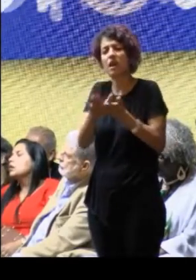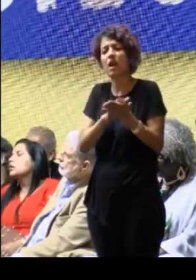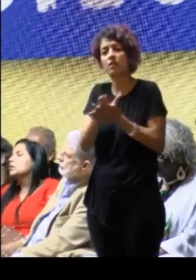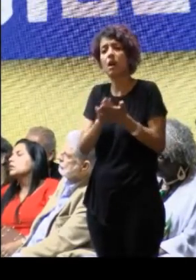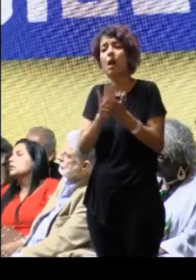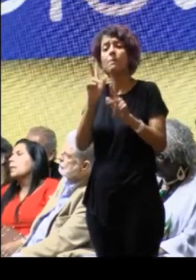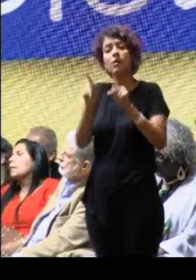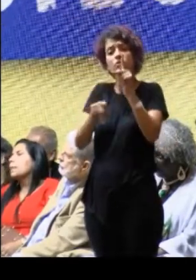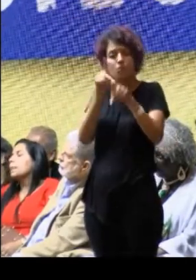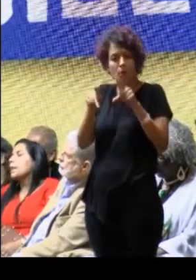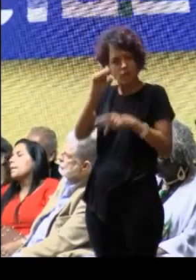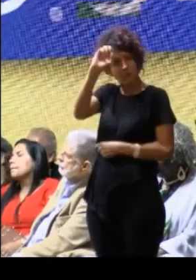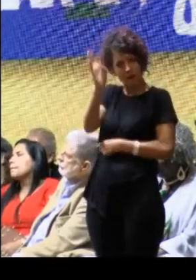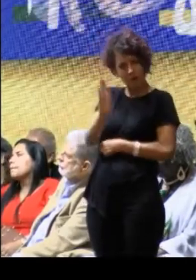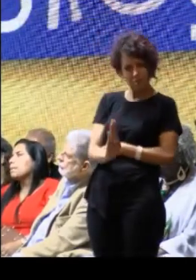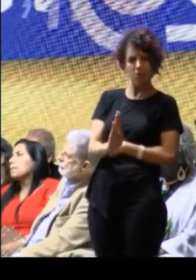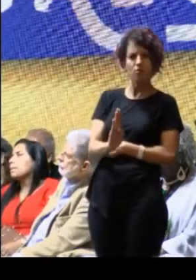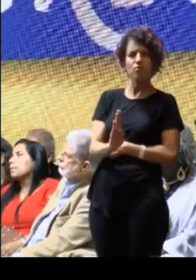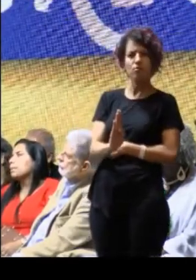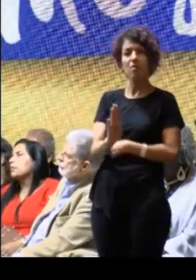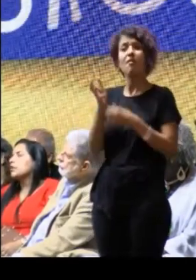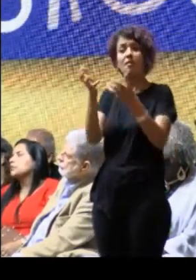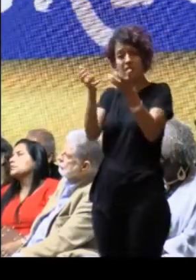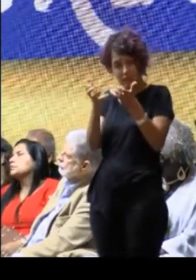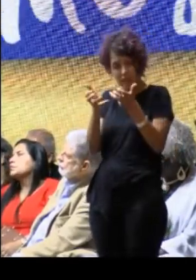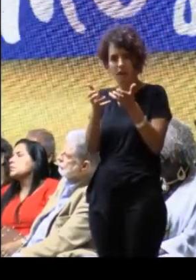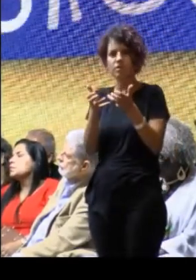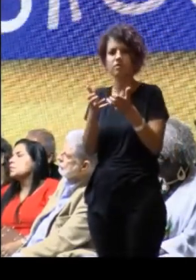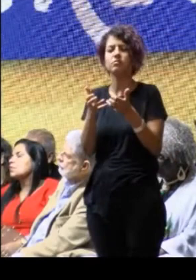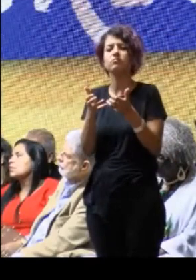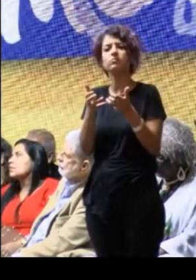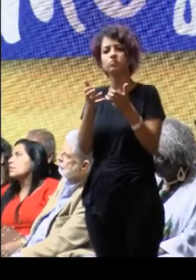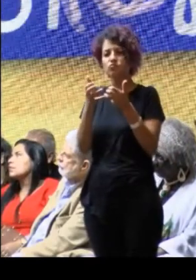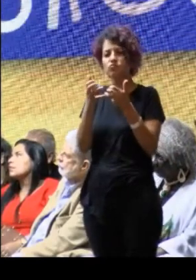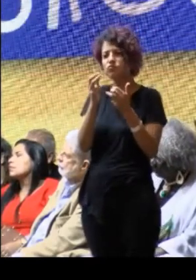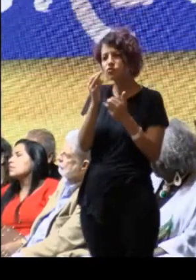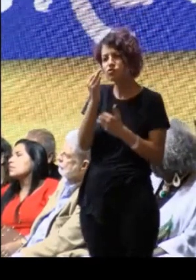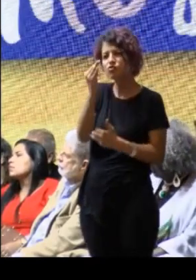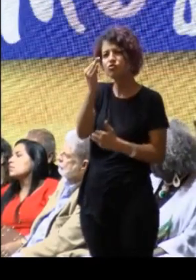povo brasileiro quer retomar a construção do seu destino,